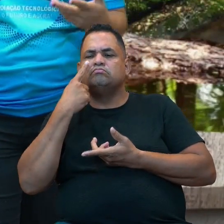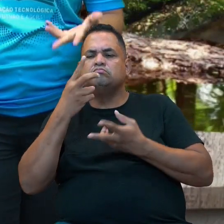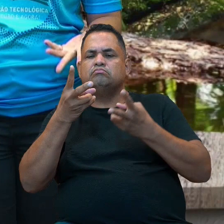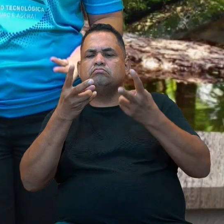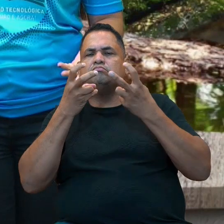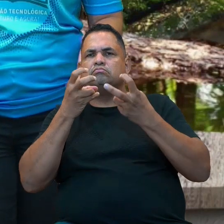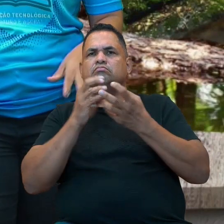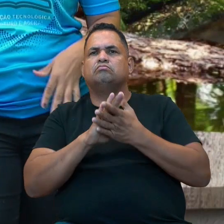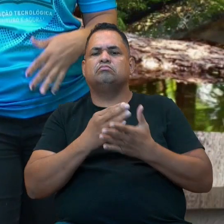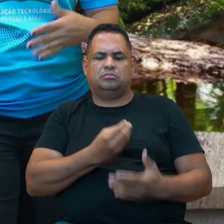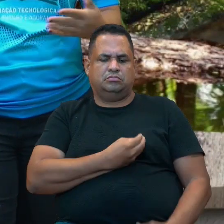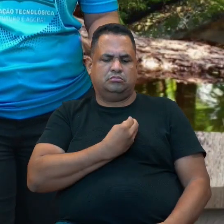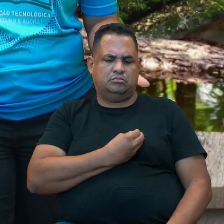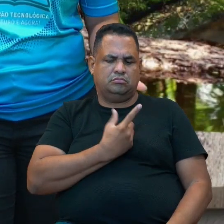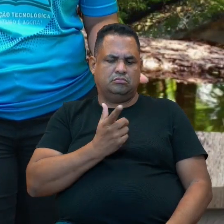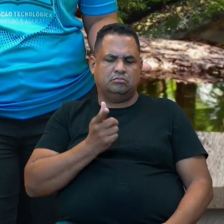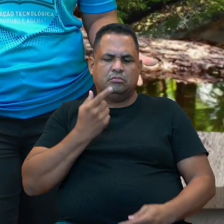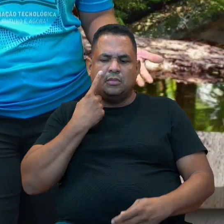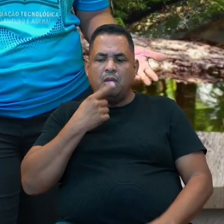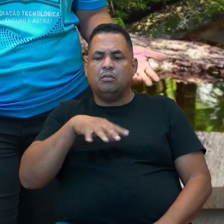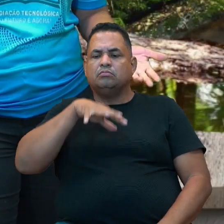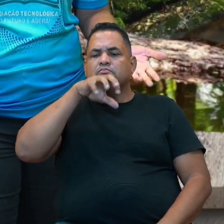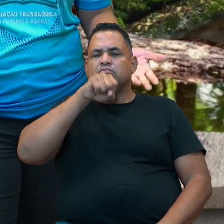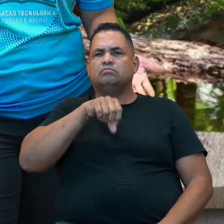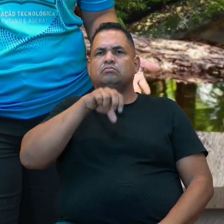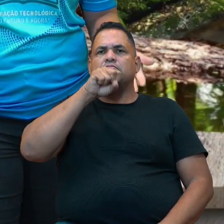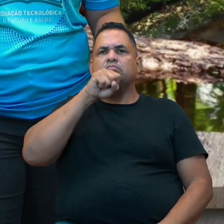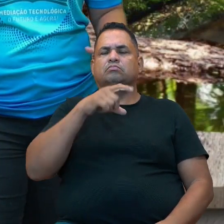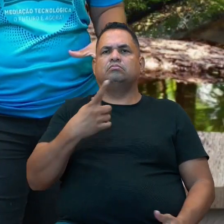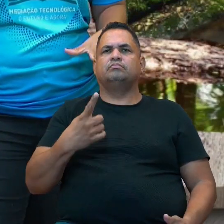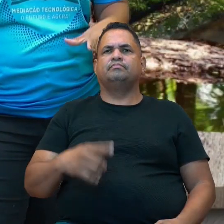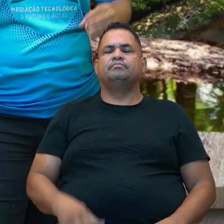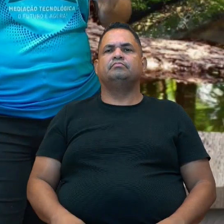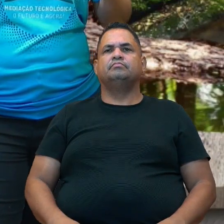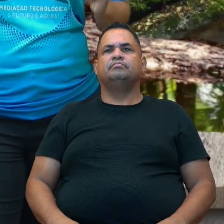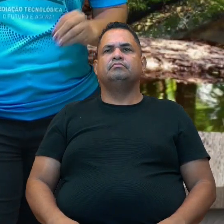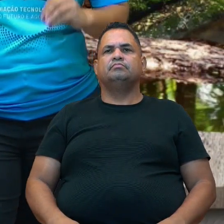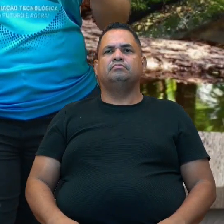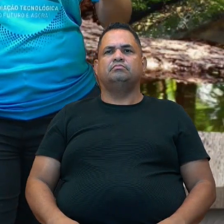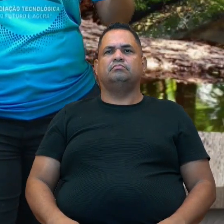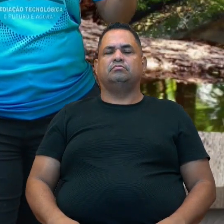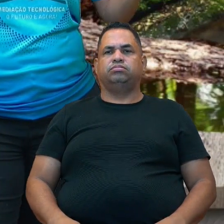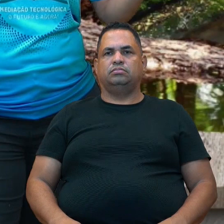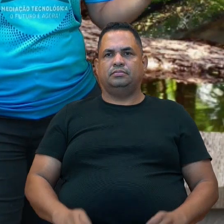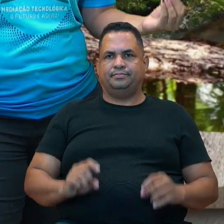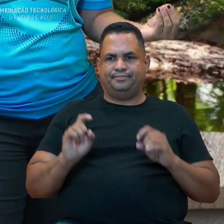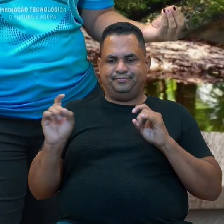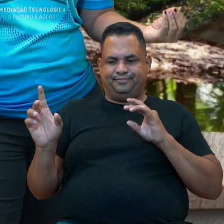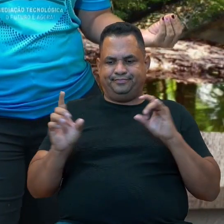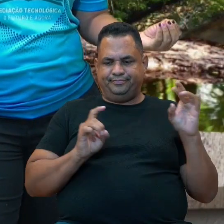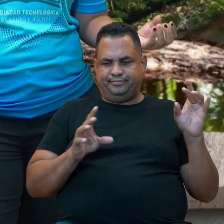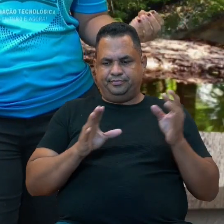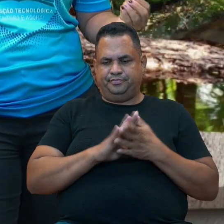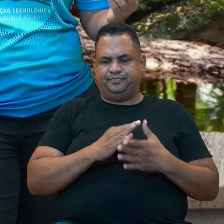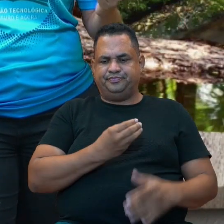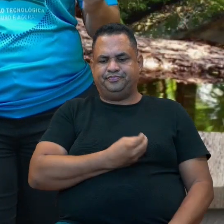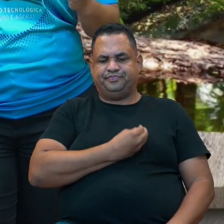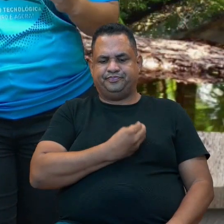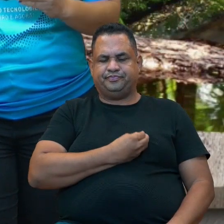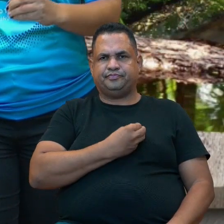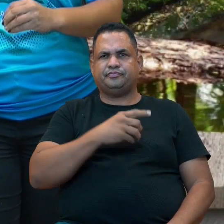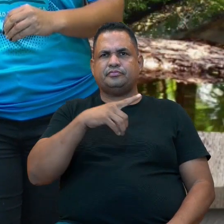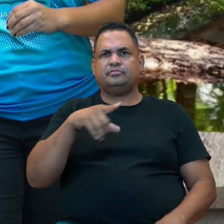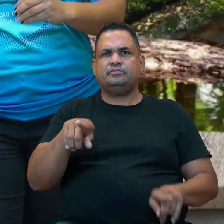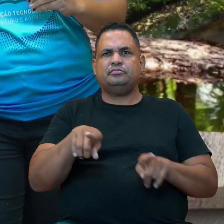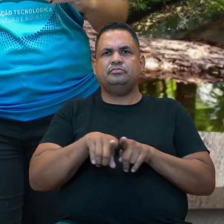tá vivo, né? Se ele tá respirando, certo? Cada organismo, a gente